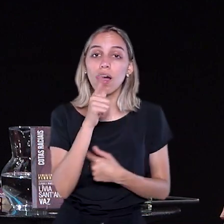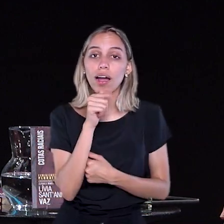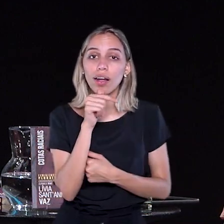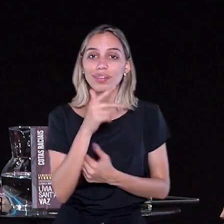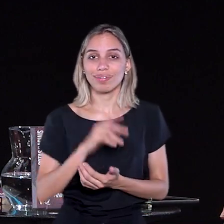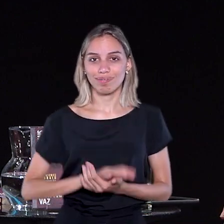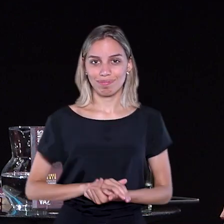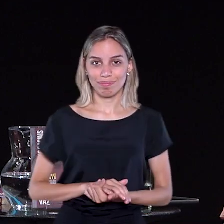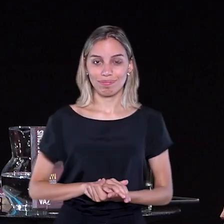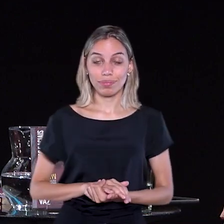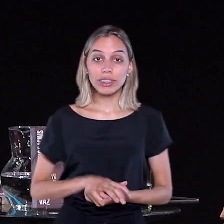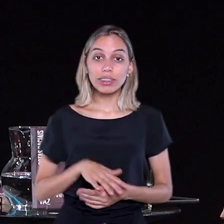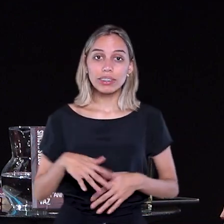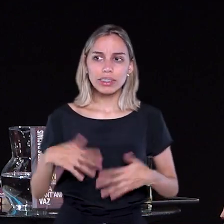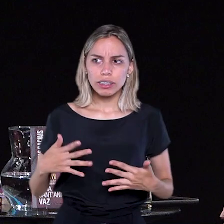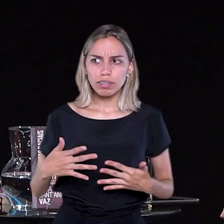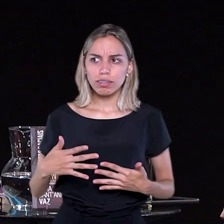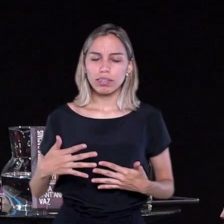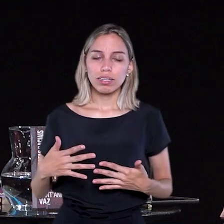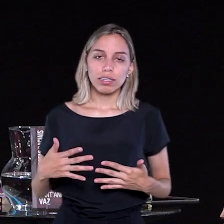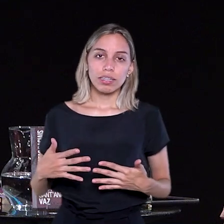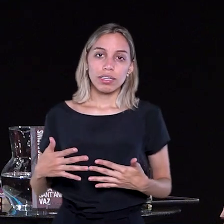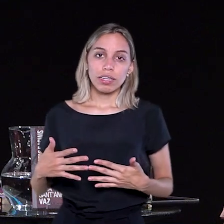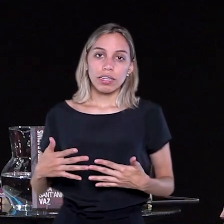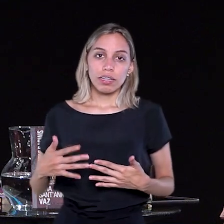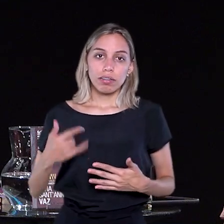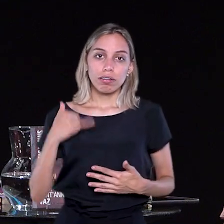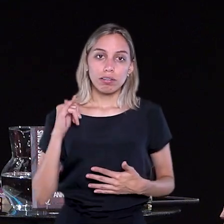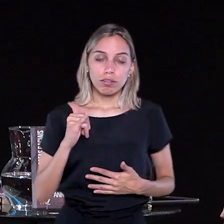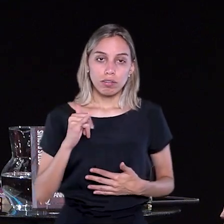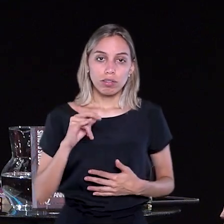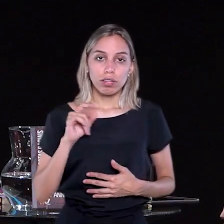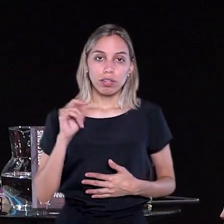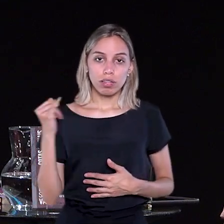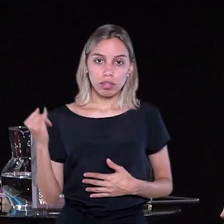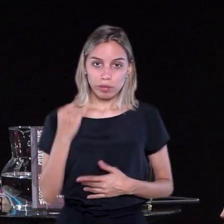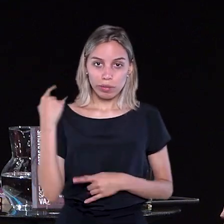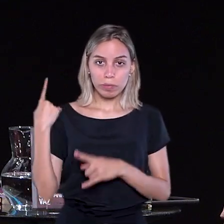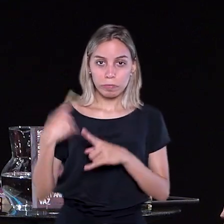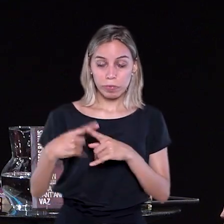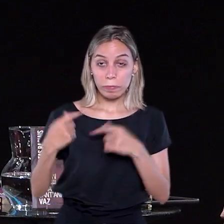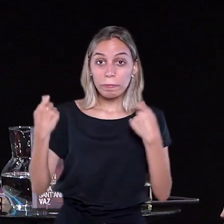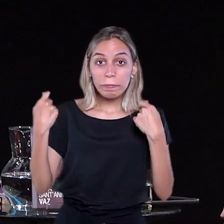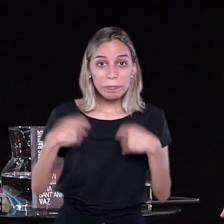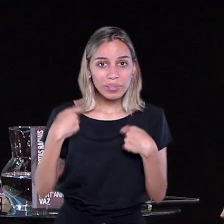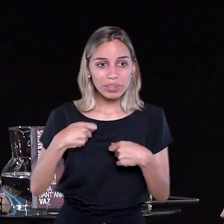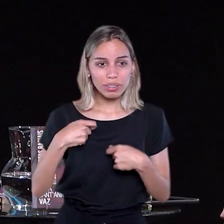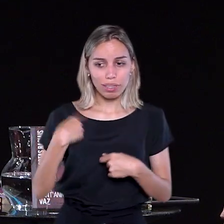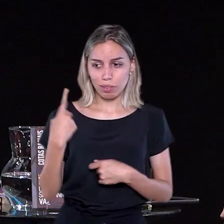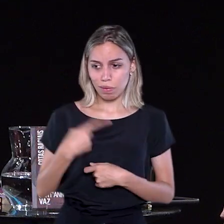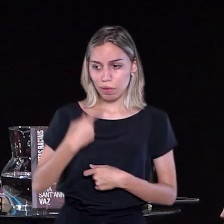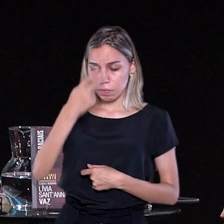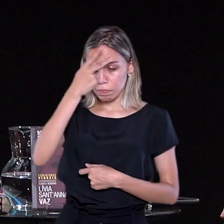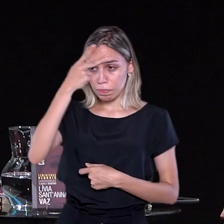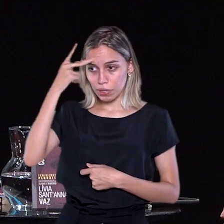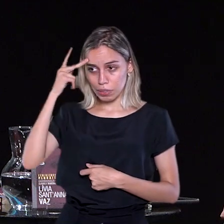brancas aliadas, antirracistas aliadas. Eu digo que nosso lugar, né, esse corpo